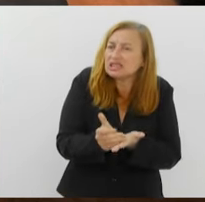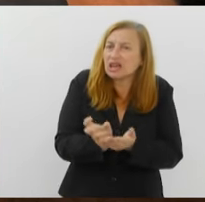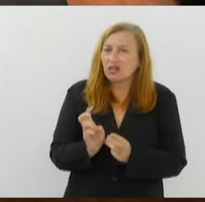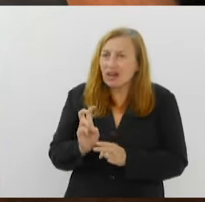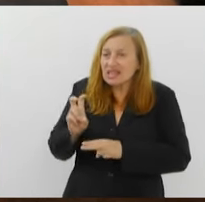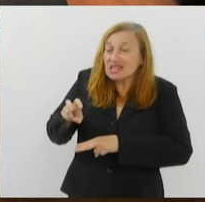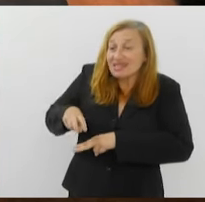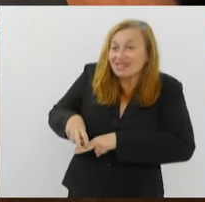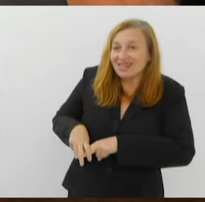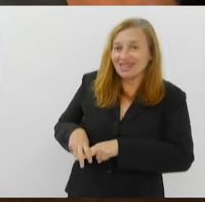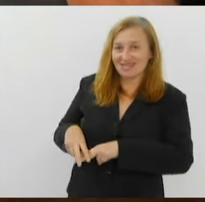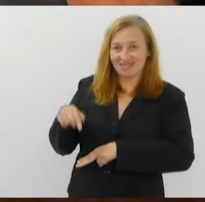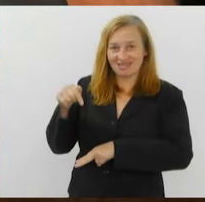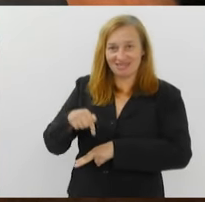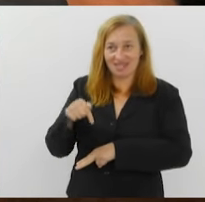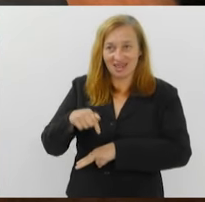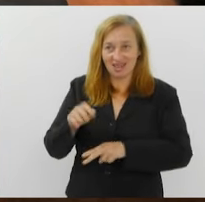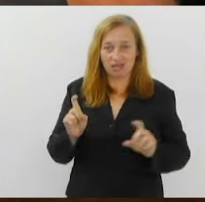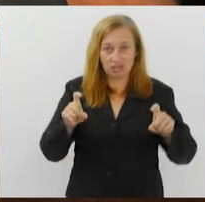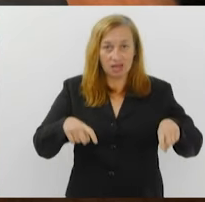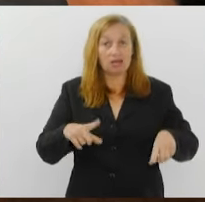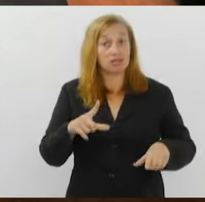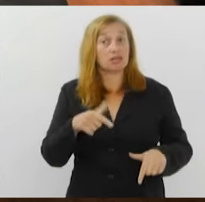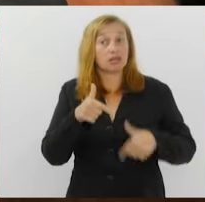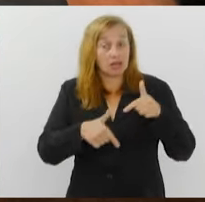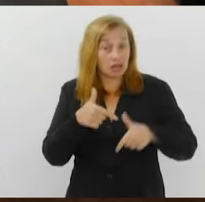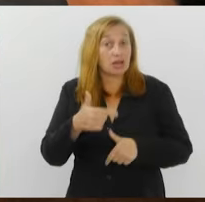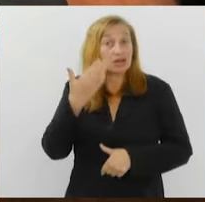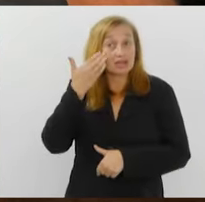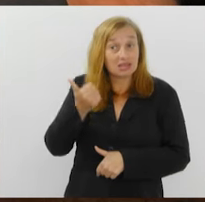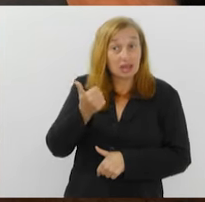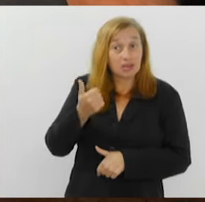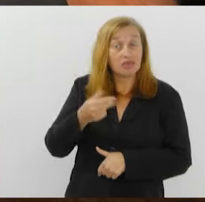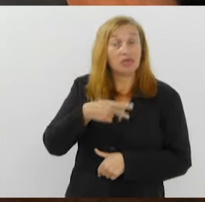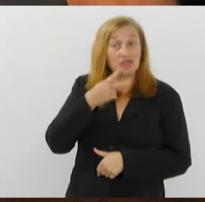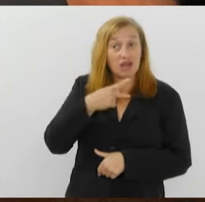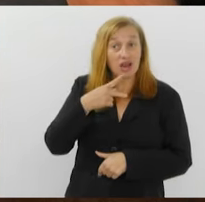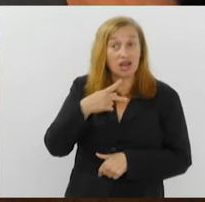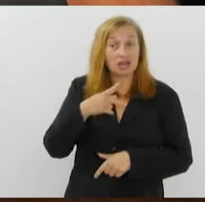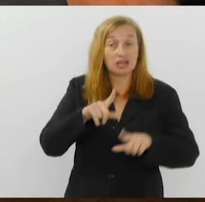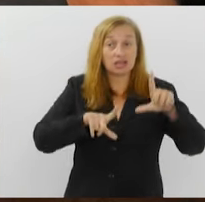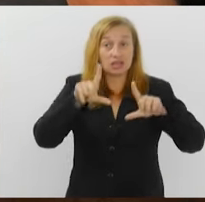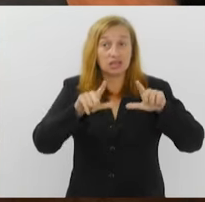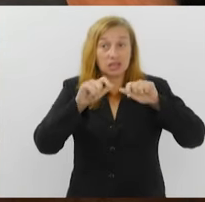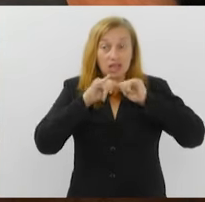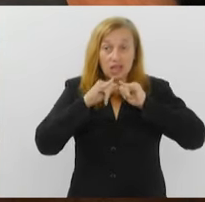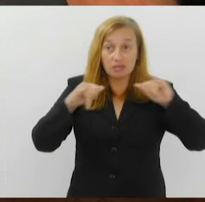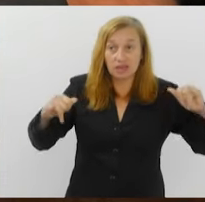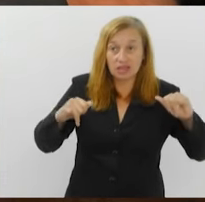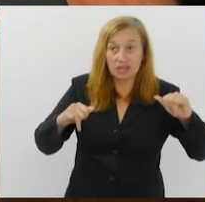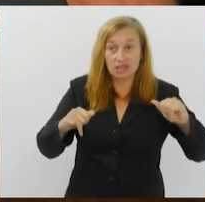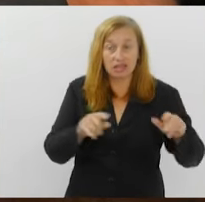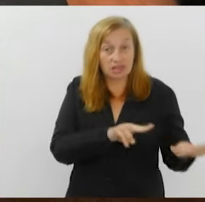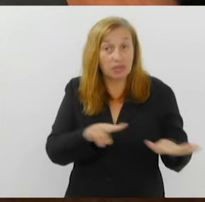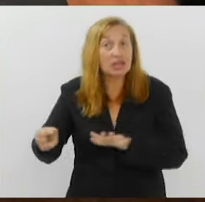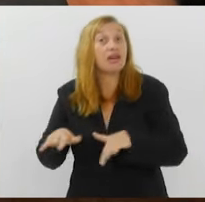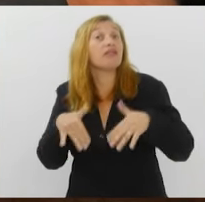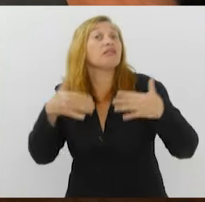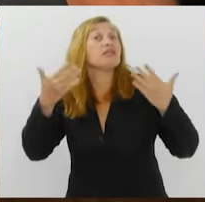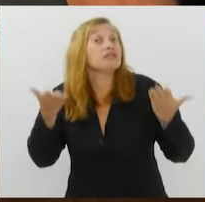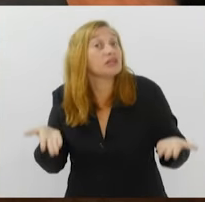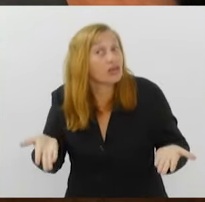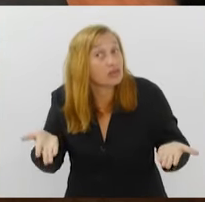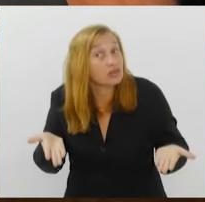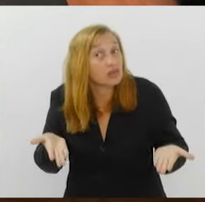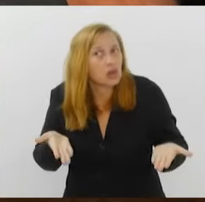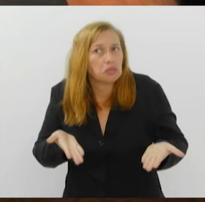nessa casa. E todo mundo sabe o que foi dito pela grande imprensa durante essa semana. Então,